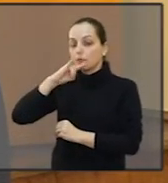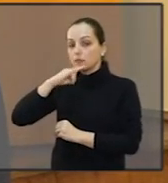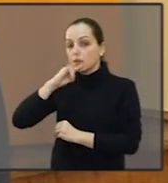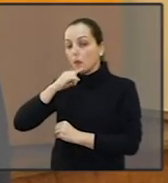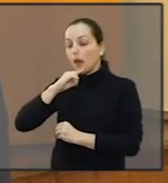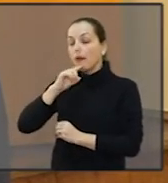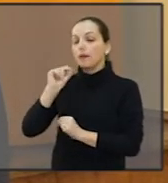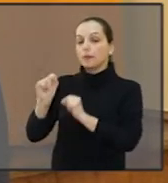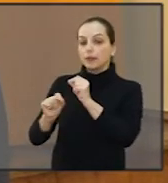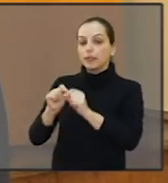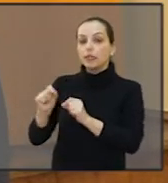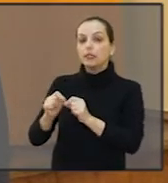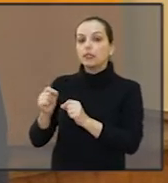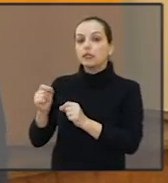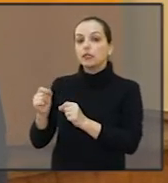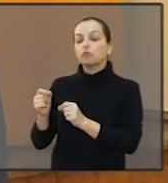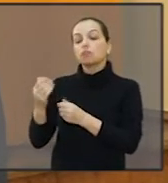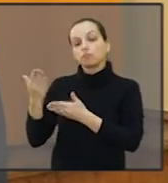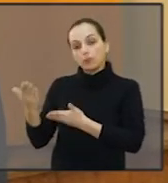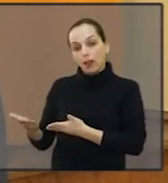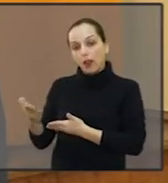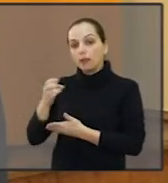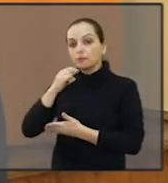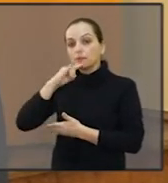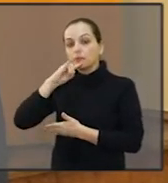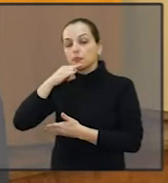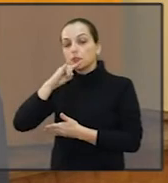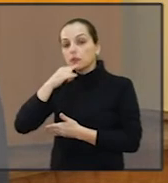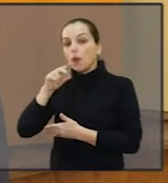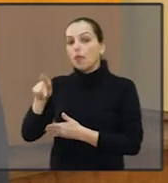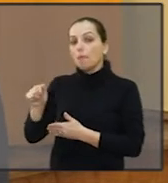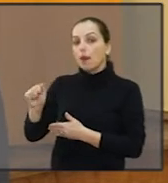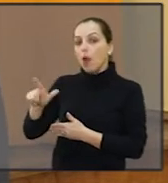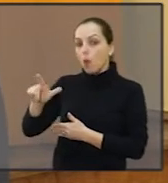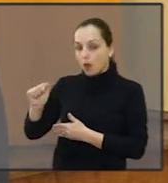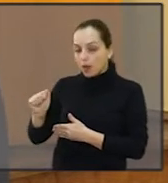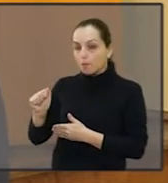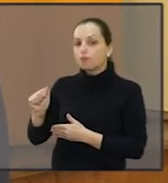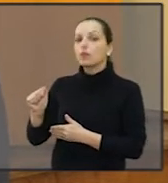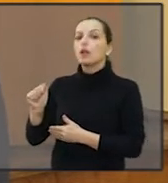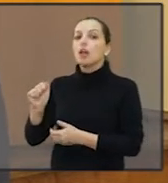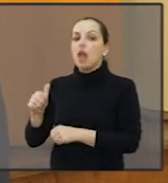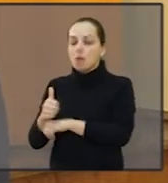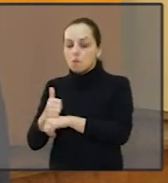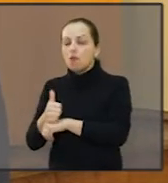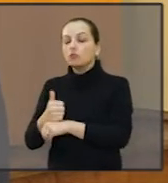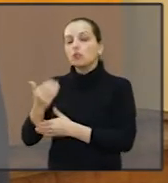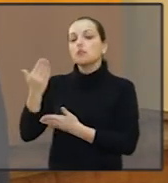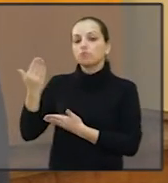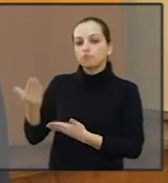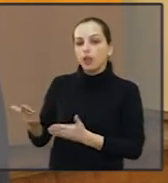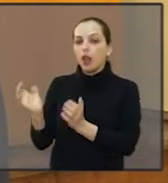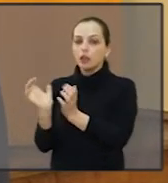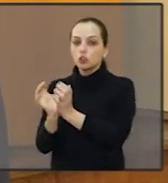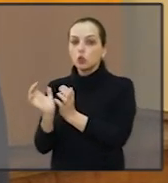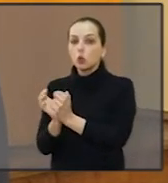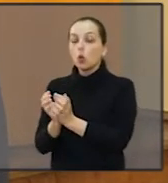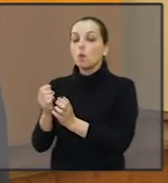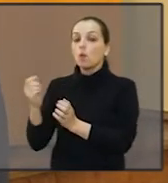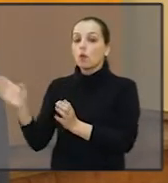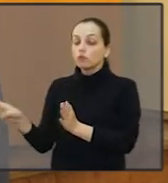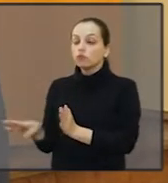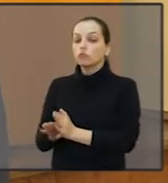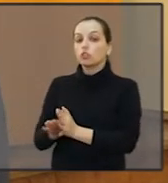foi em Piracicaba. Quando eu cheguei em Piracicaba, a Paula já jogava lá, né? Ela já era do adulto lá e eu cheguei para jogar no